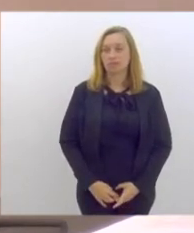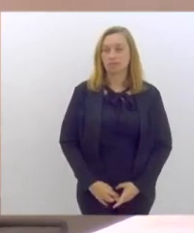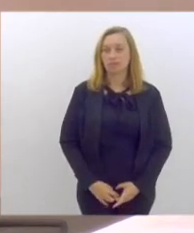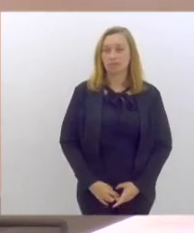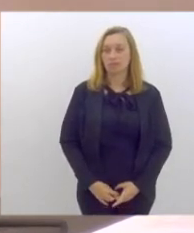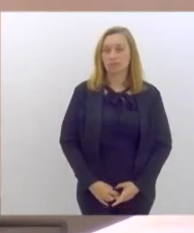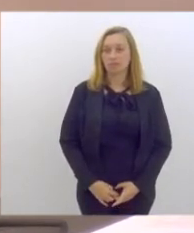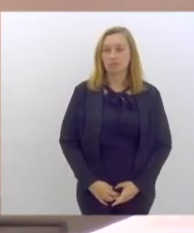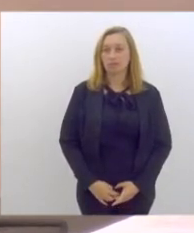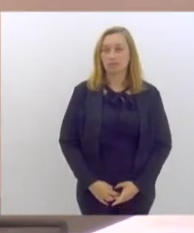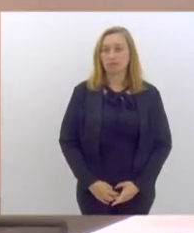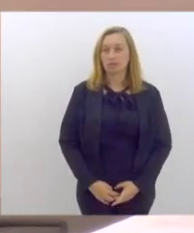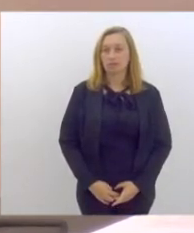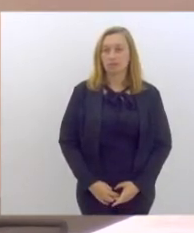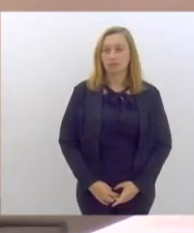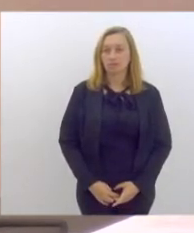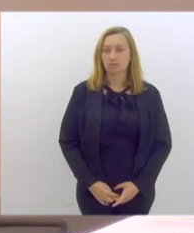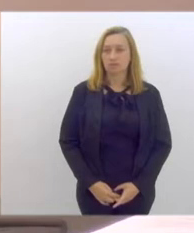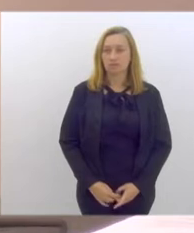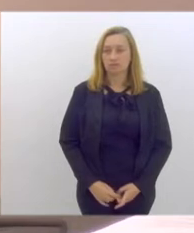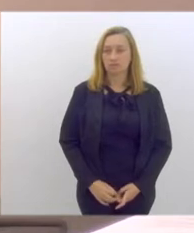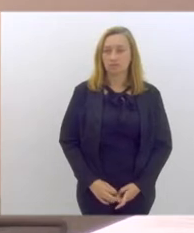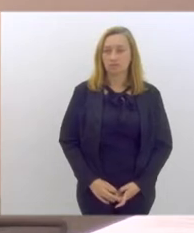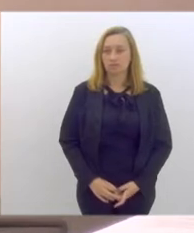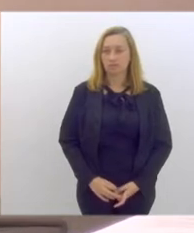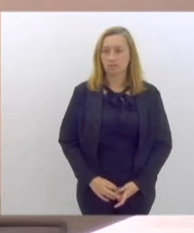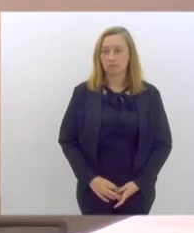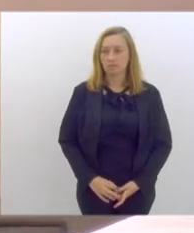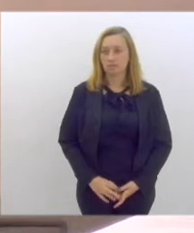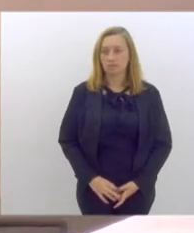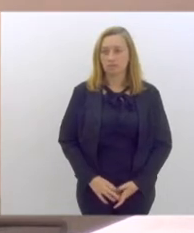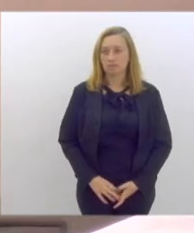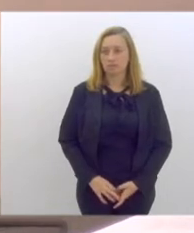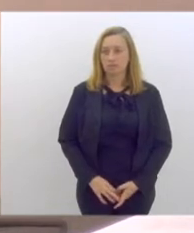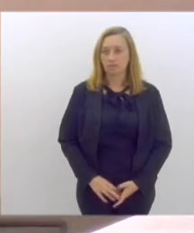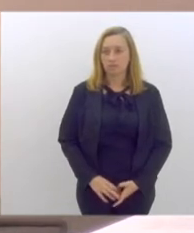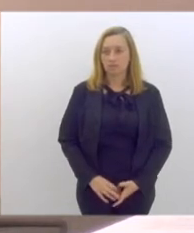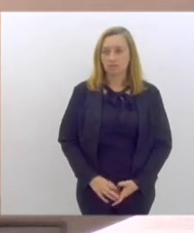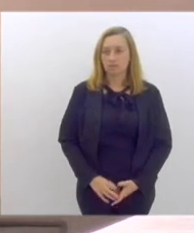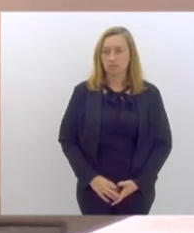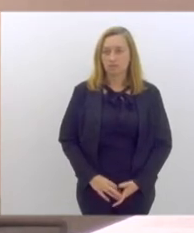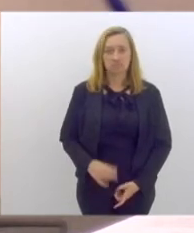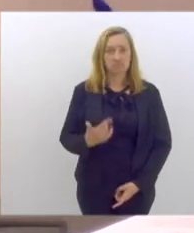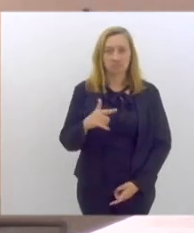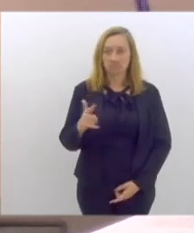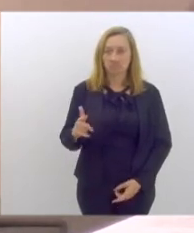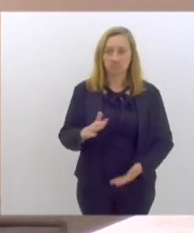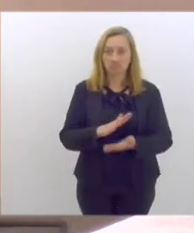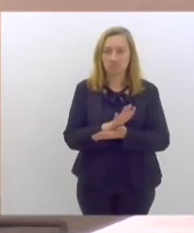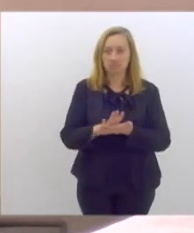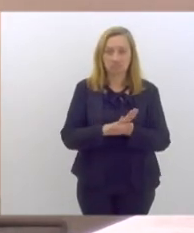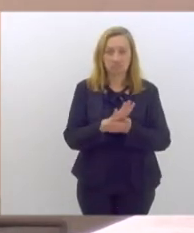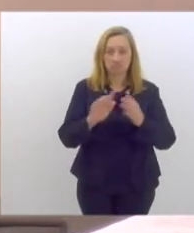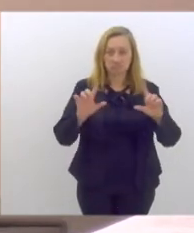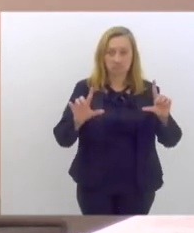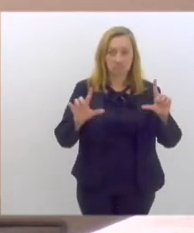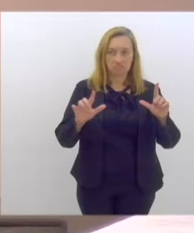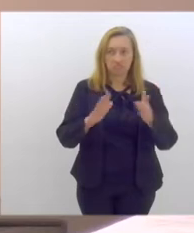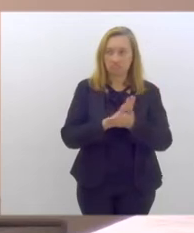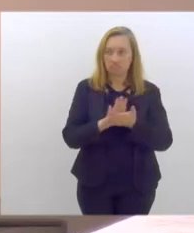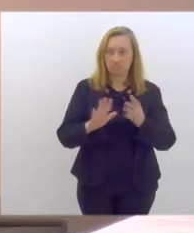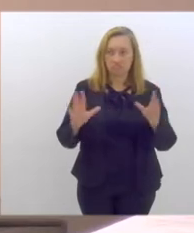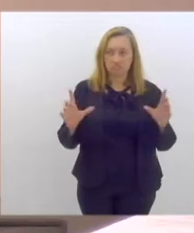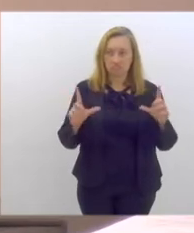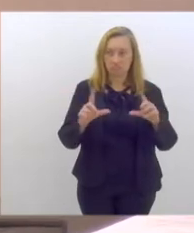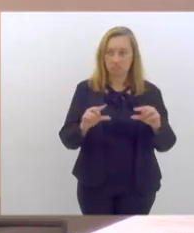não não tem nem microfone na tela viu da não tenta não tem nada nada